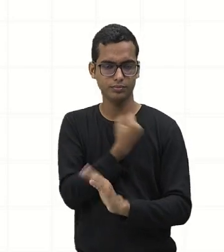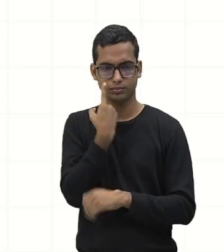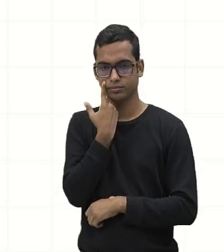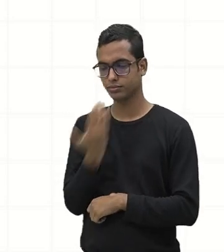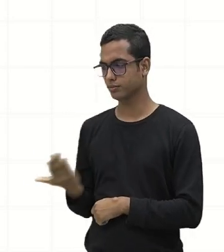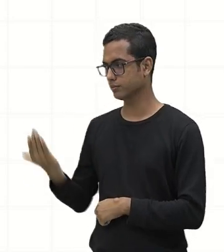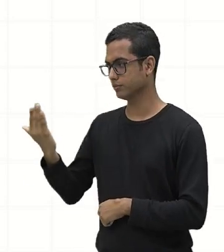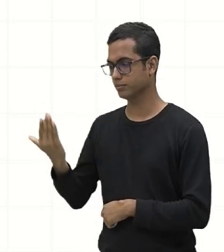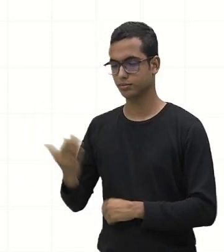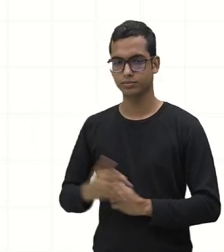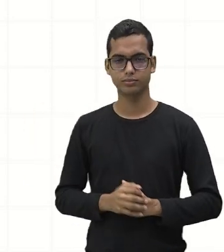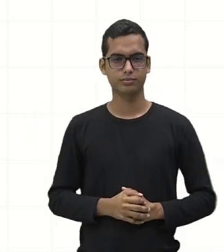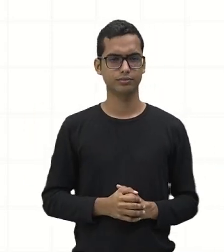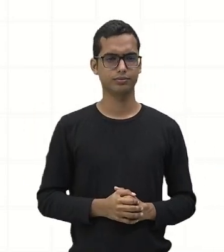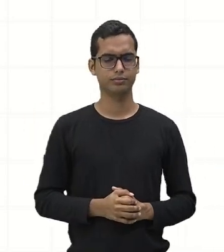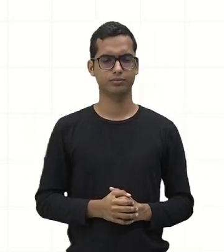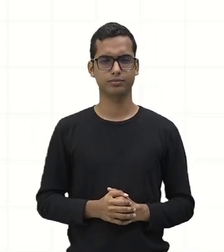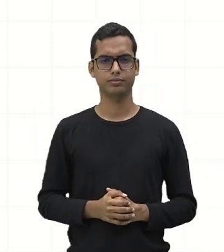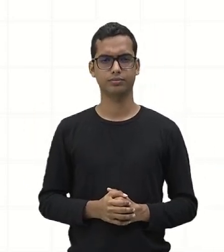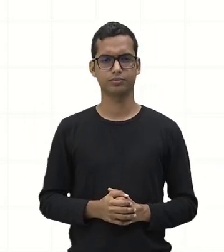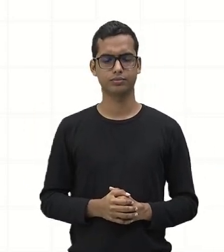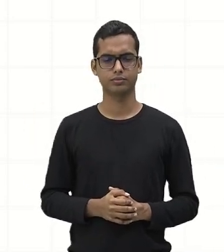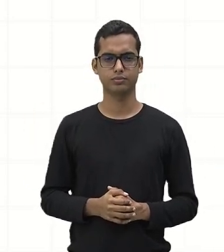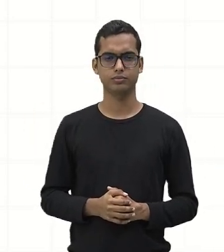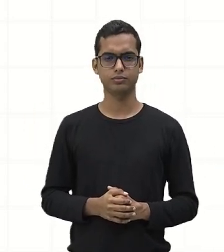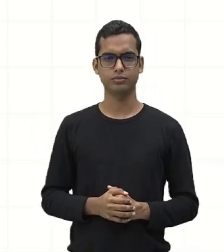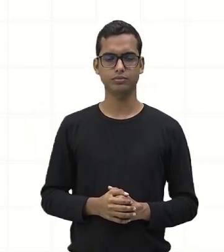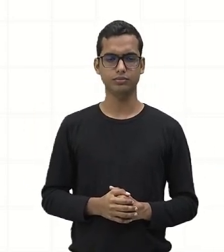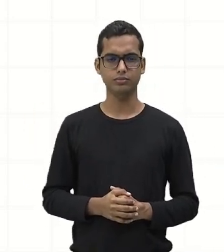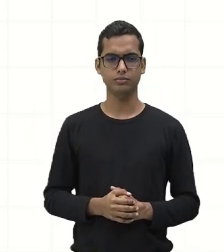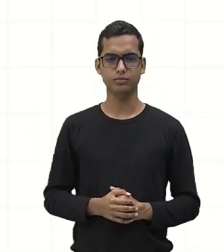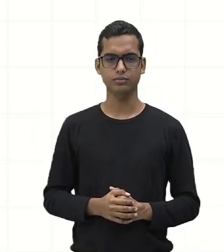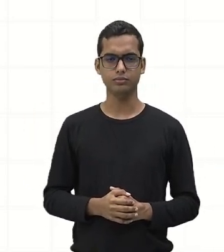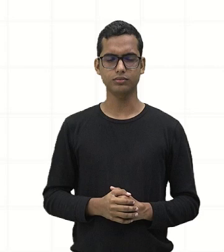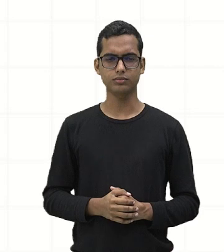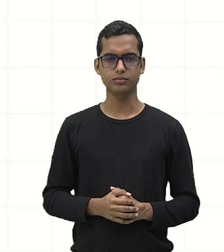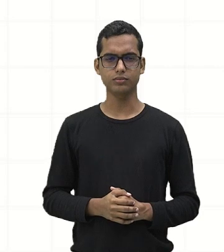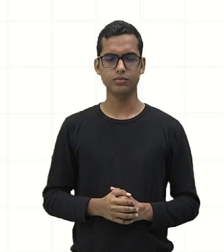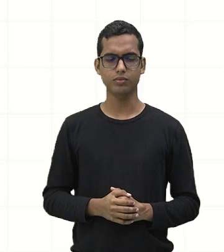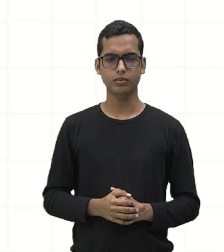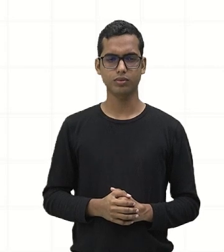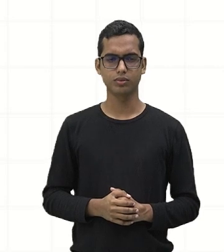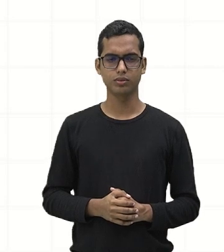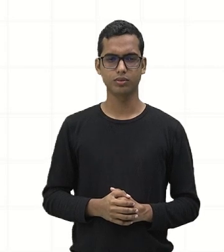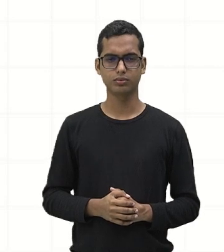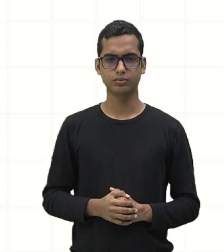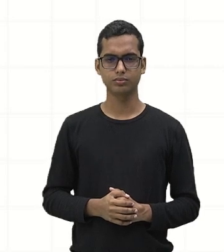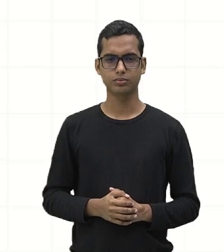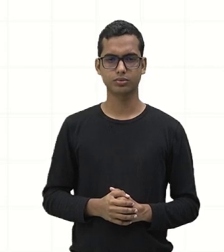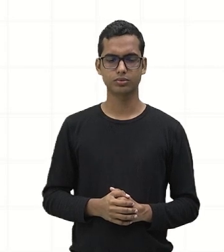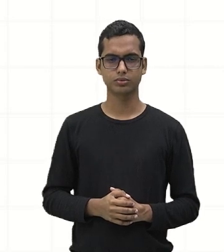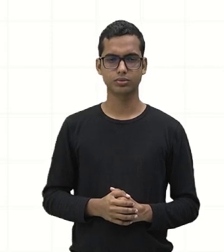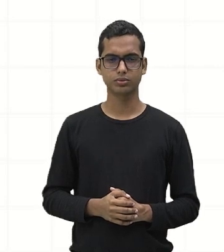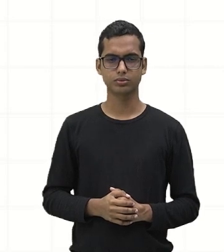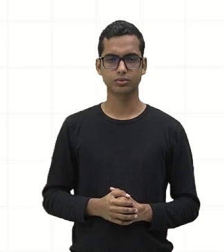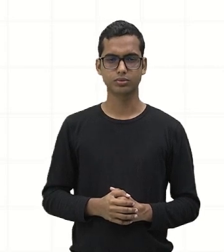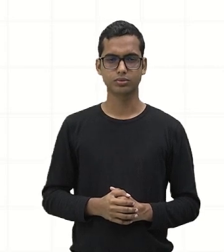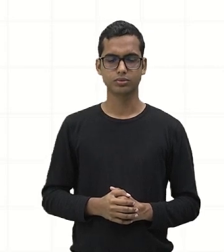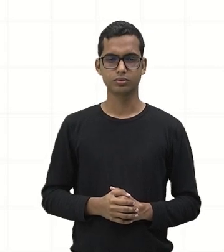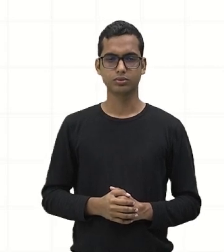Quarta propriedade diz o seguinte: potência de produto. Quando a base de uma potência é um